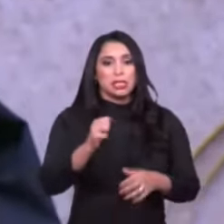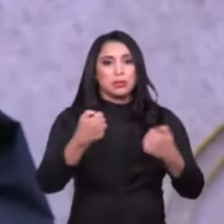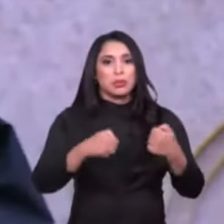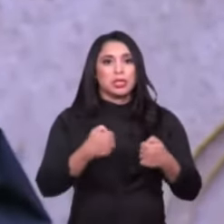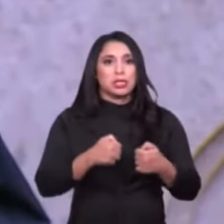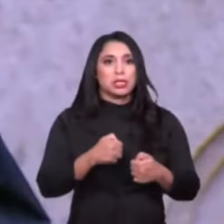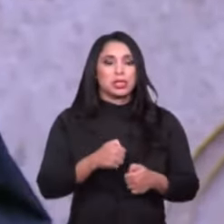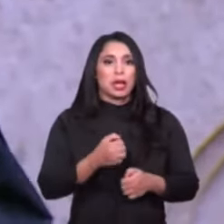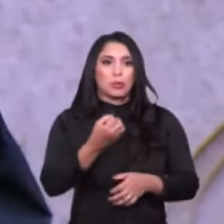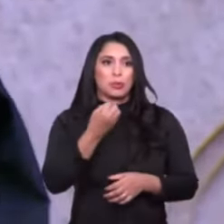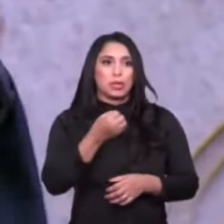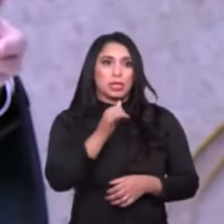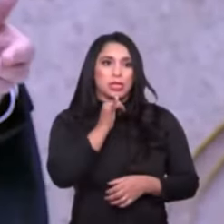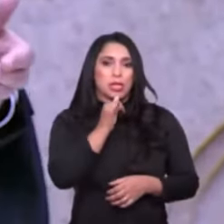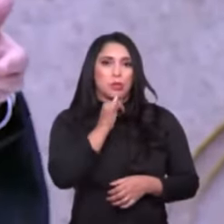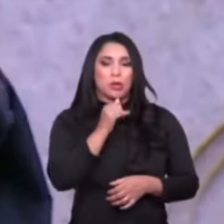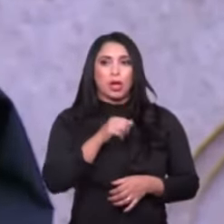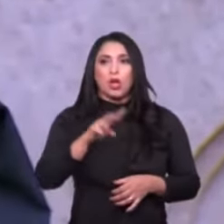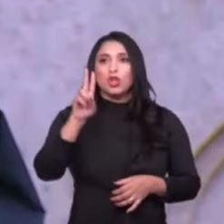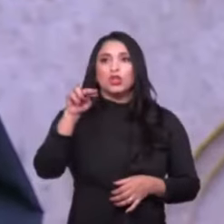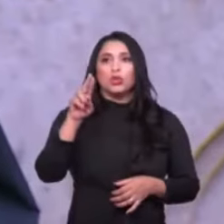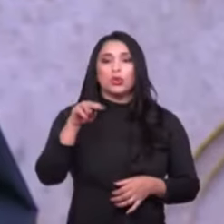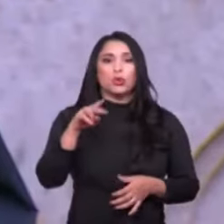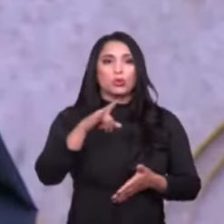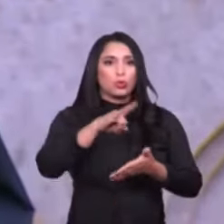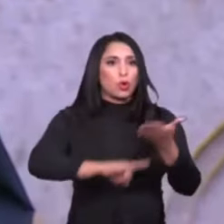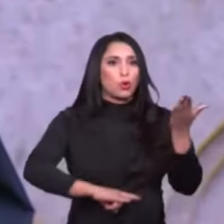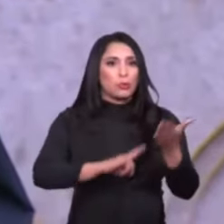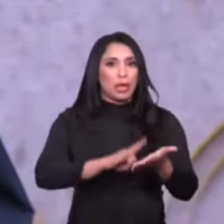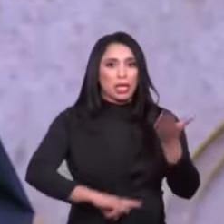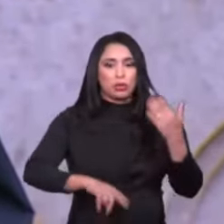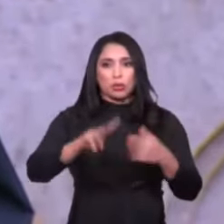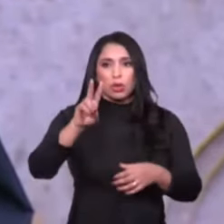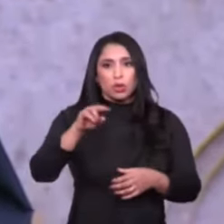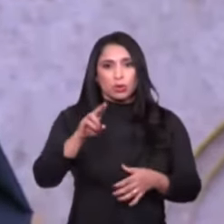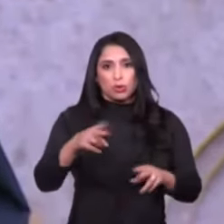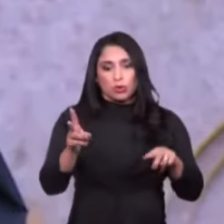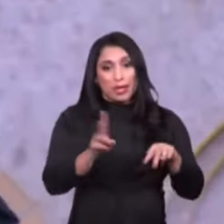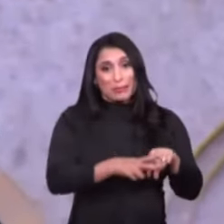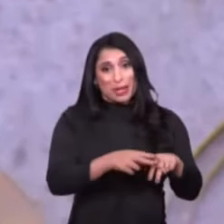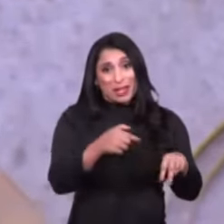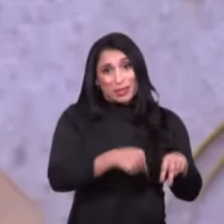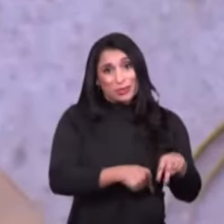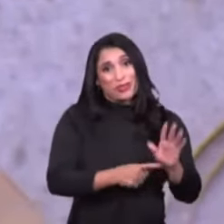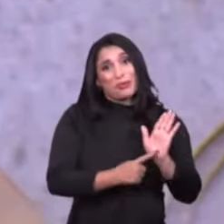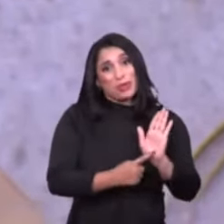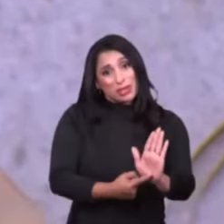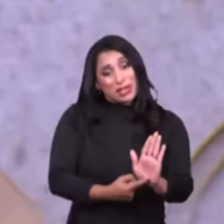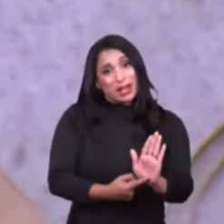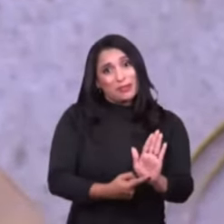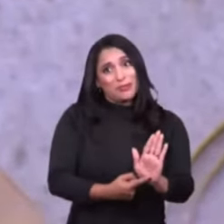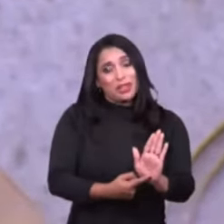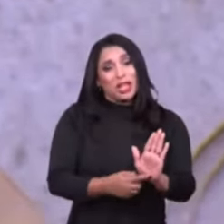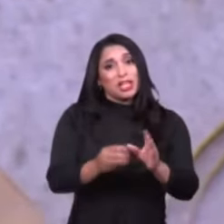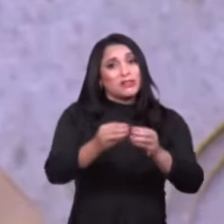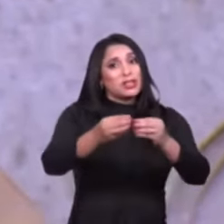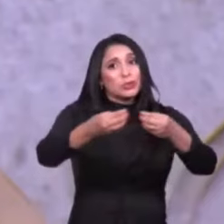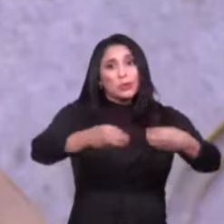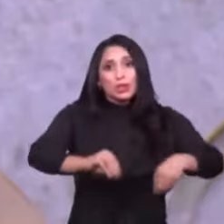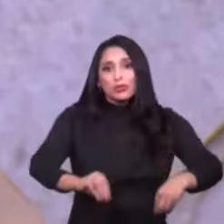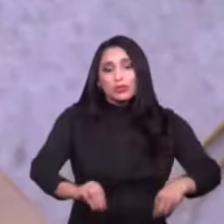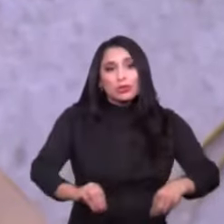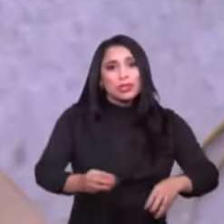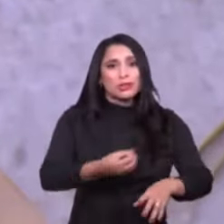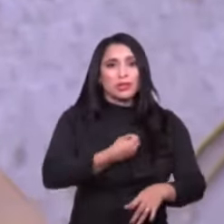um atestado de bons antecedentes, vai constar que ele não é mais primário. E, para muitos efeitos, isso vai prejudicar